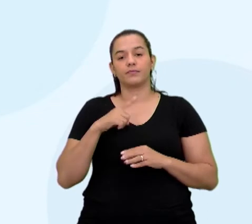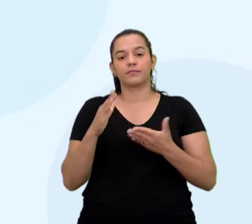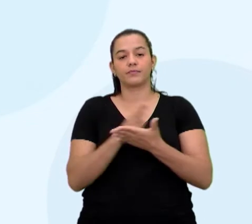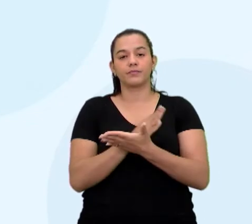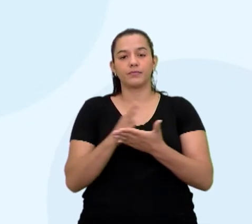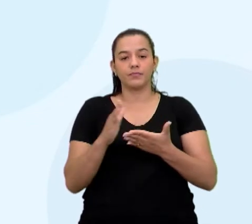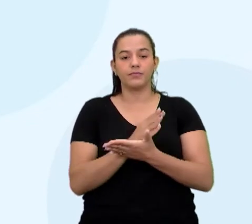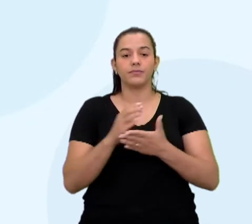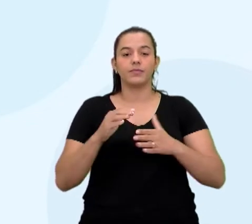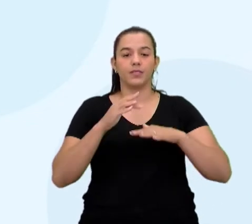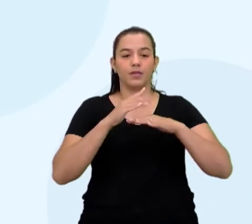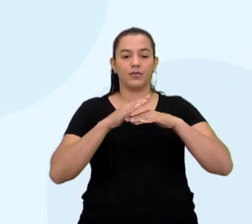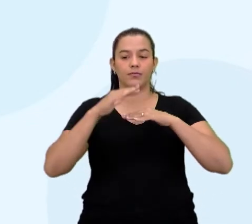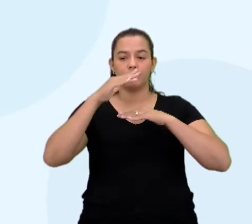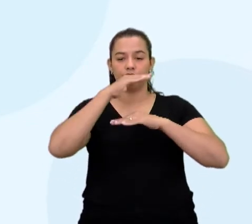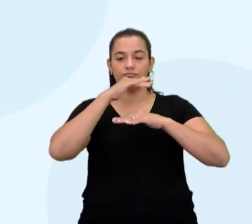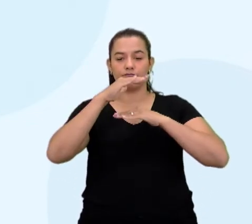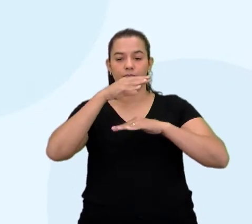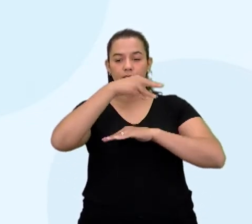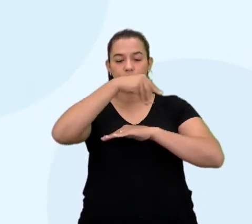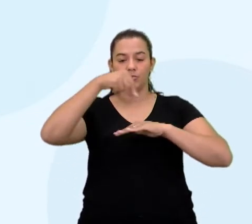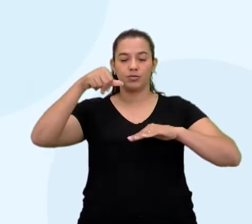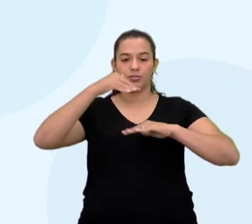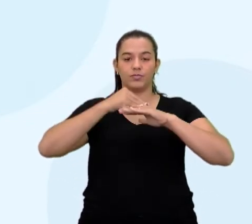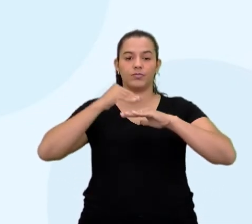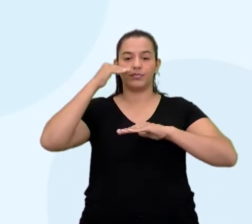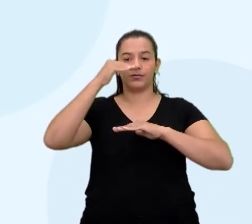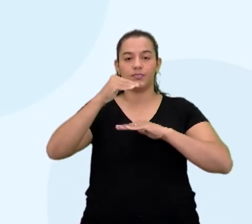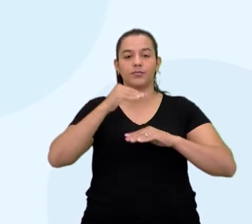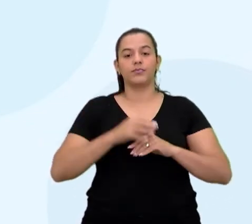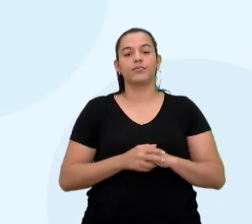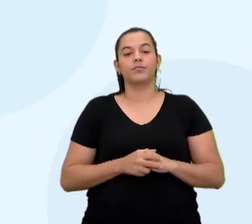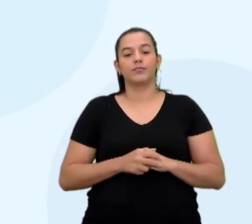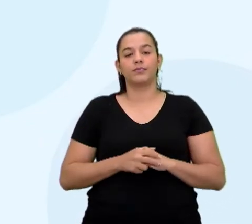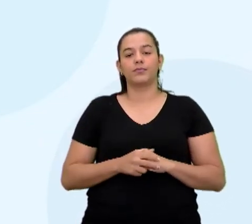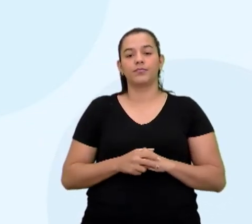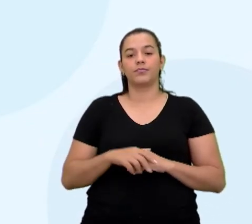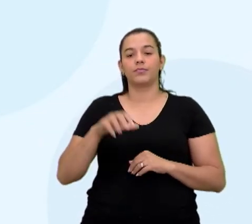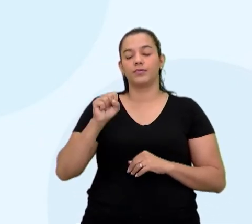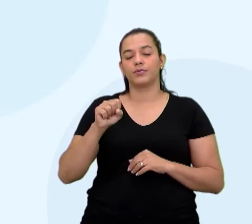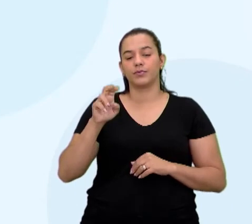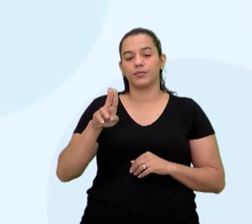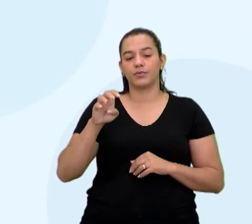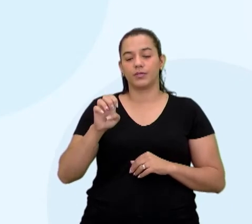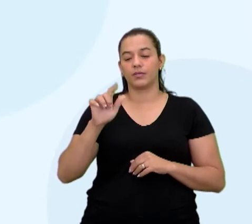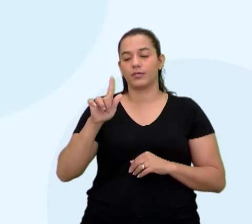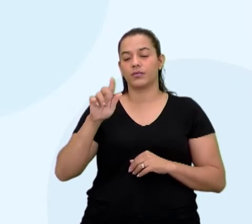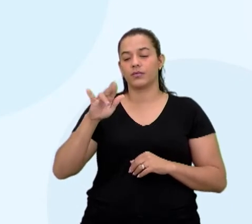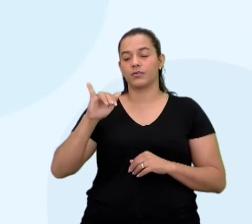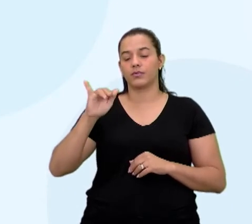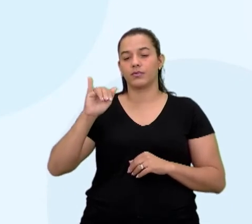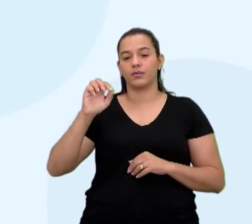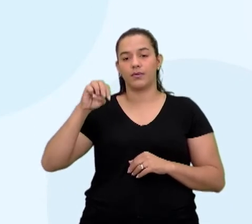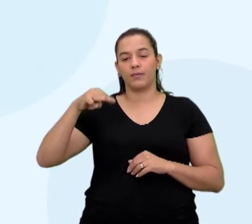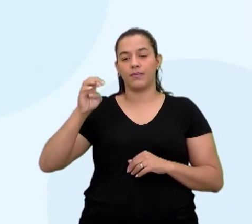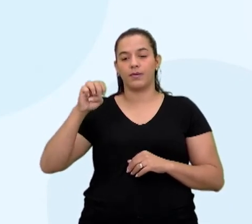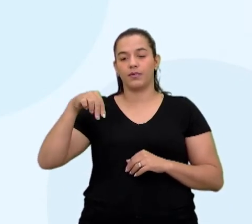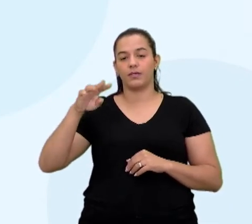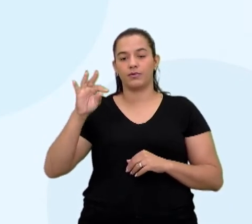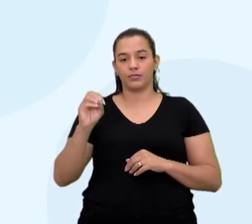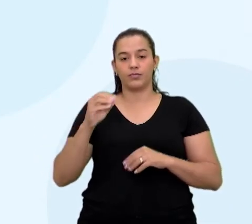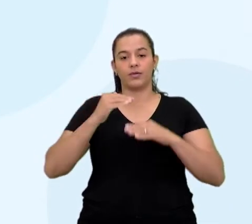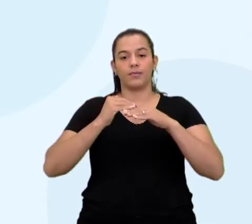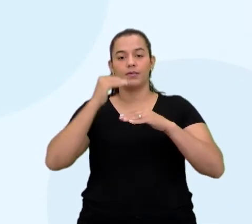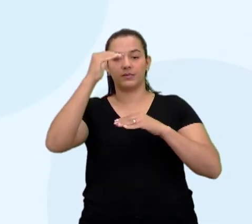a superfície. Então esse movimento para cima recebe o nome de soerguimento, né, e se for para baixo